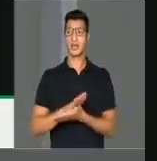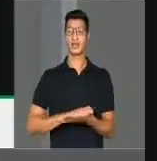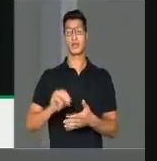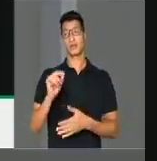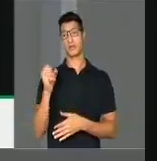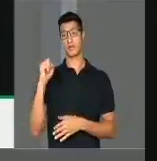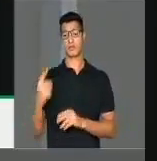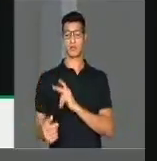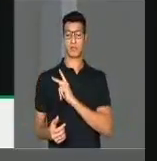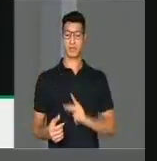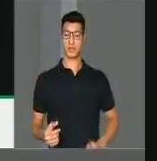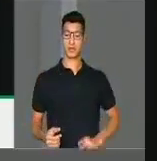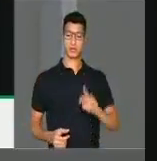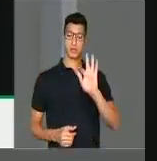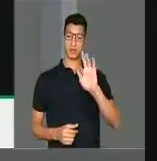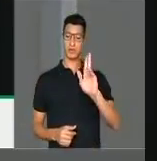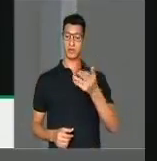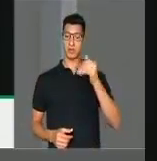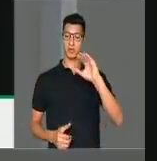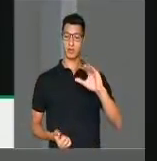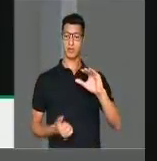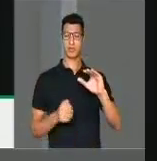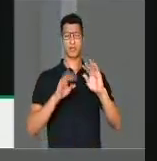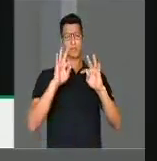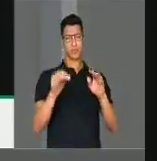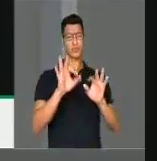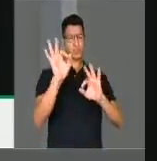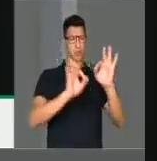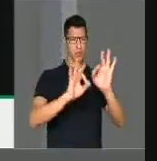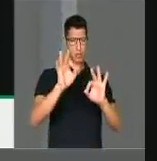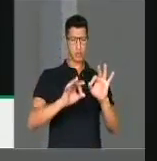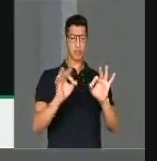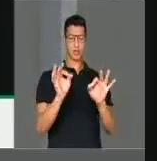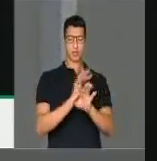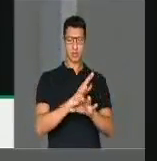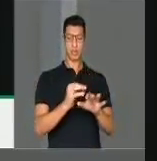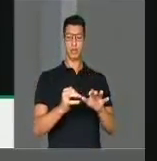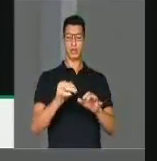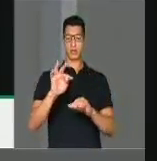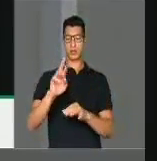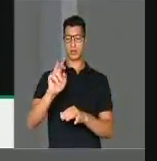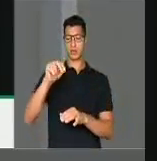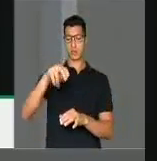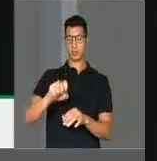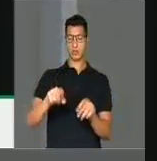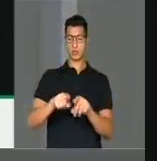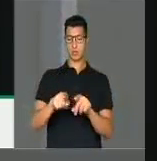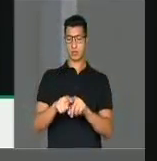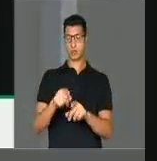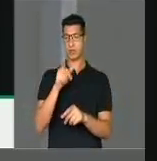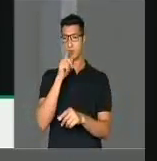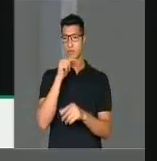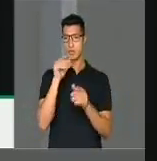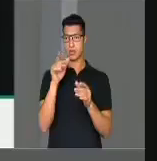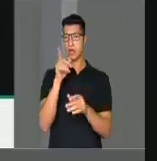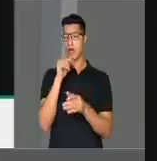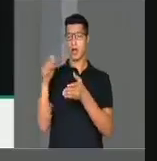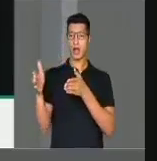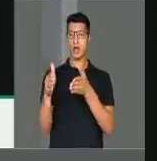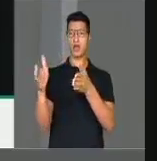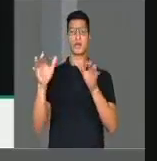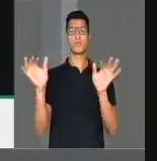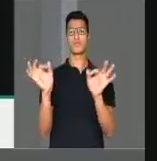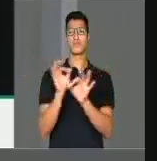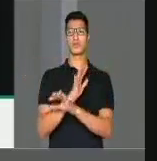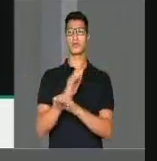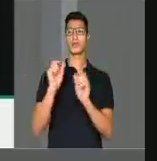celeridade. O ex-presidente Fernando Henrique deixou todo o traçado, não só da Transnordestina, como da transposição das águas do Rio São